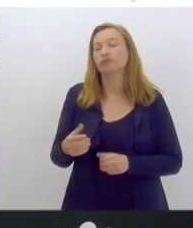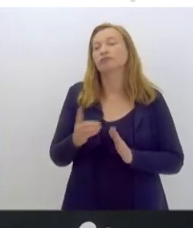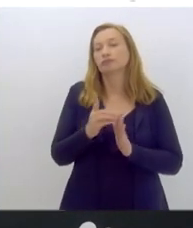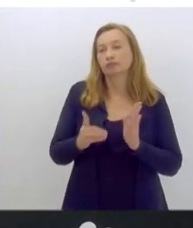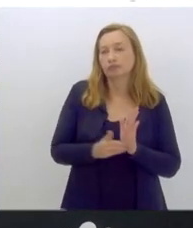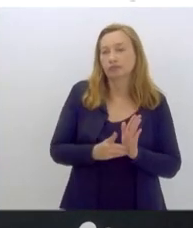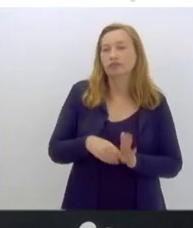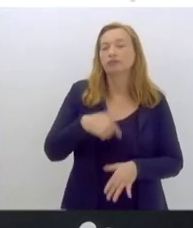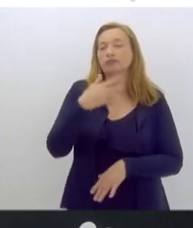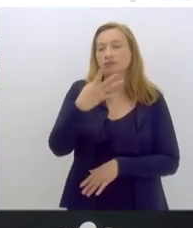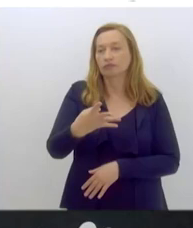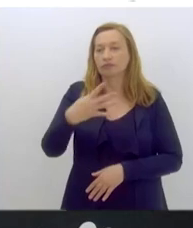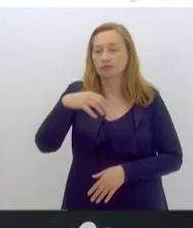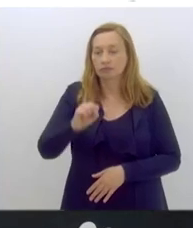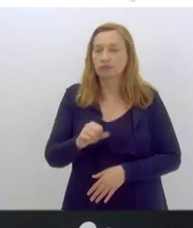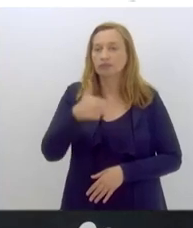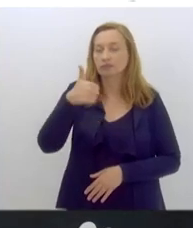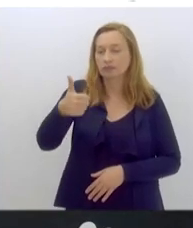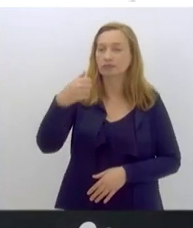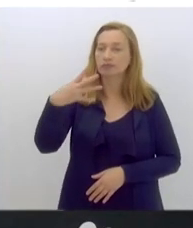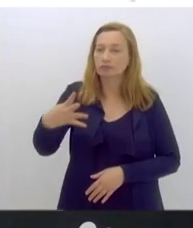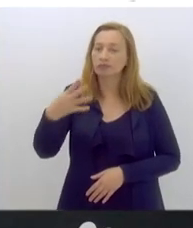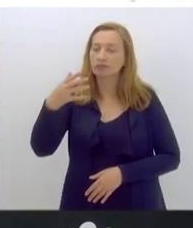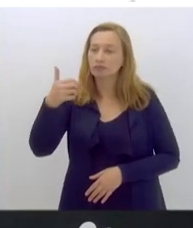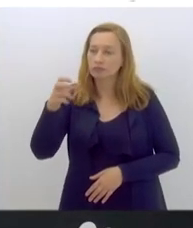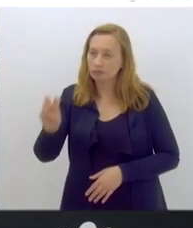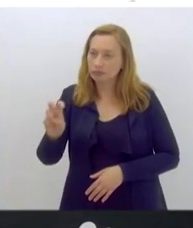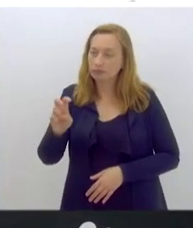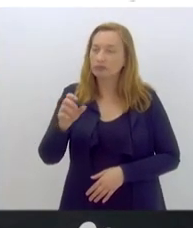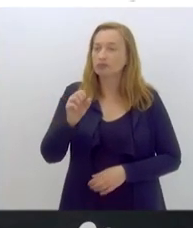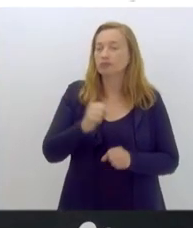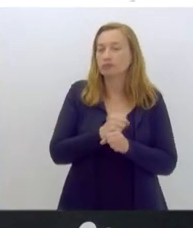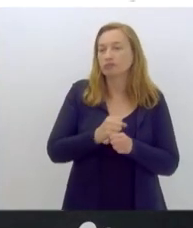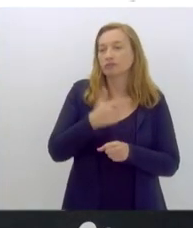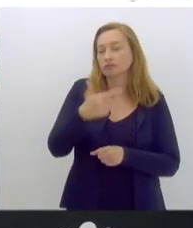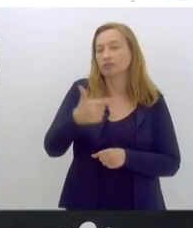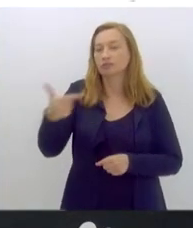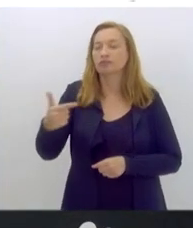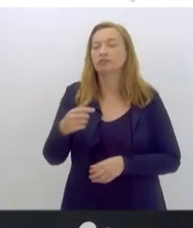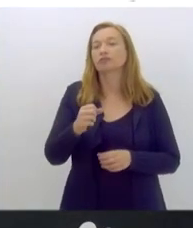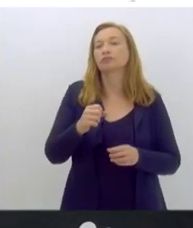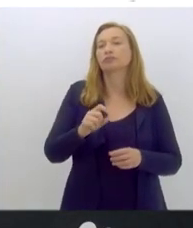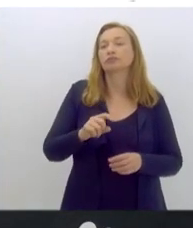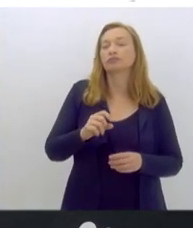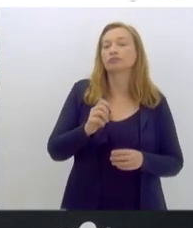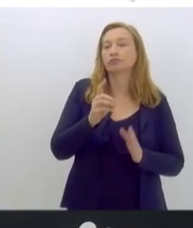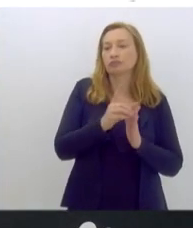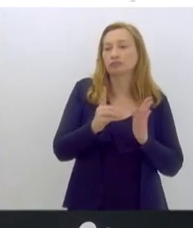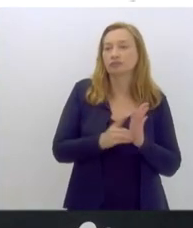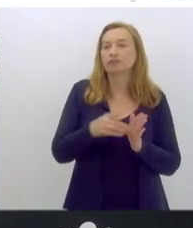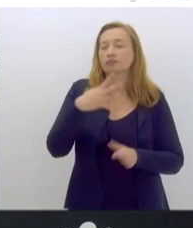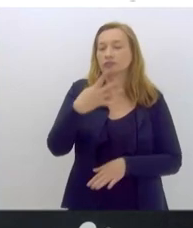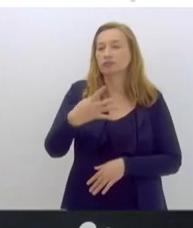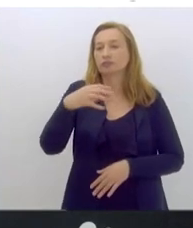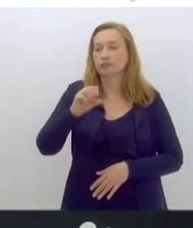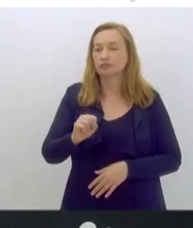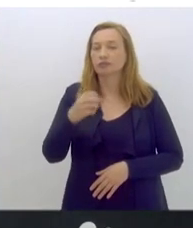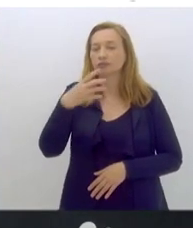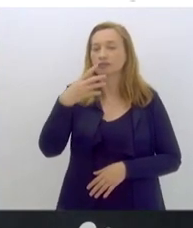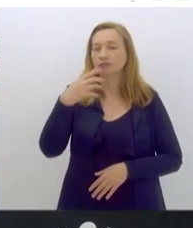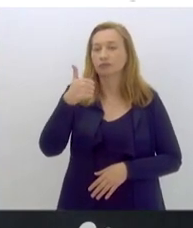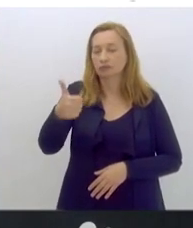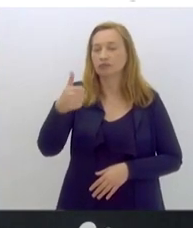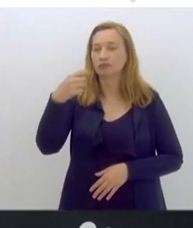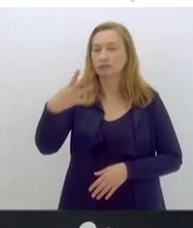decreto 48 145 de 22 e o decreto 48 146